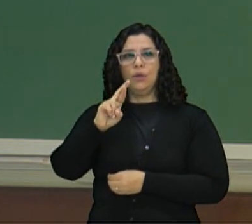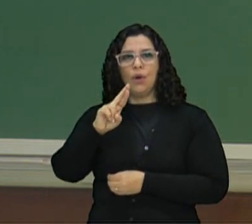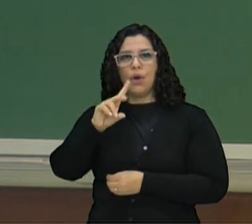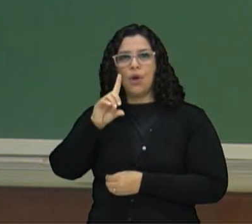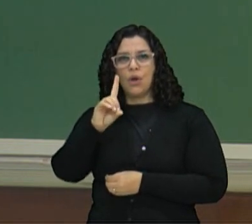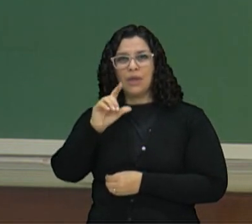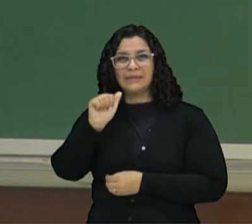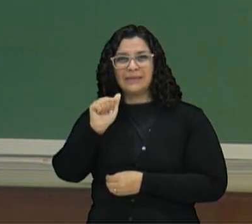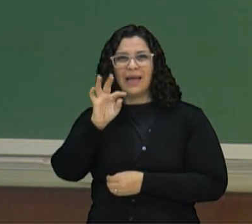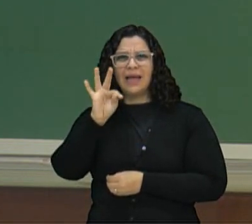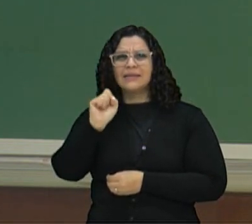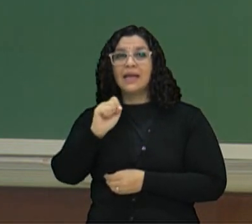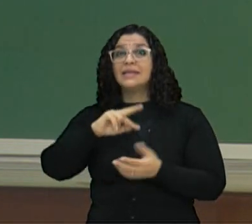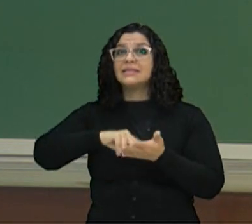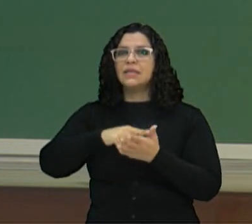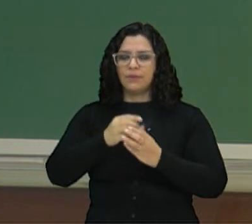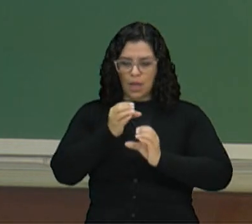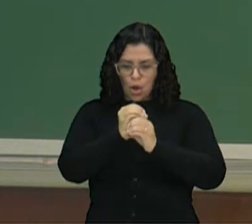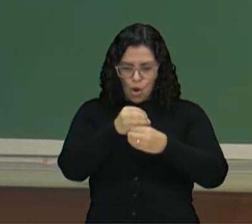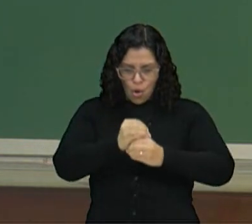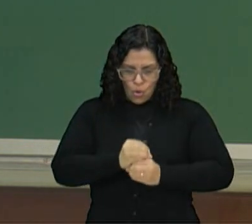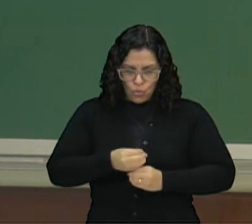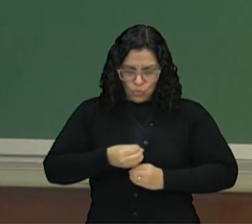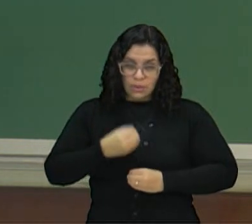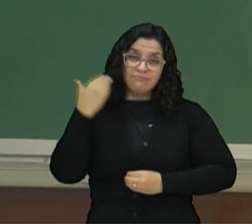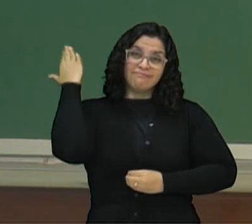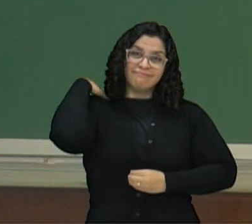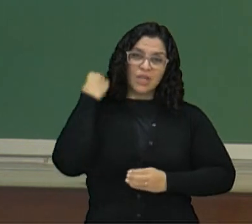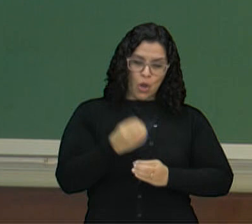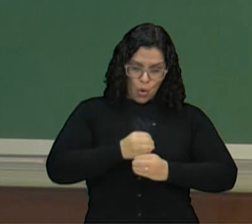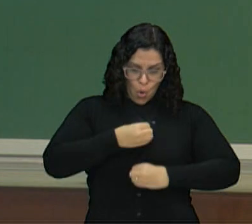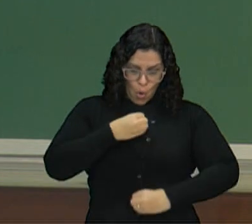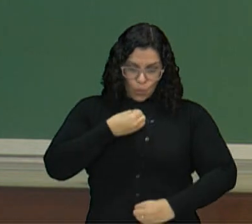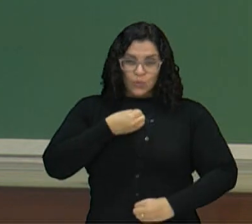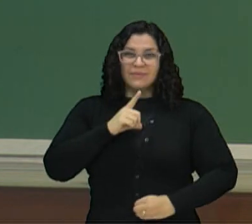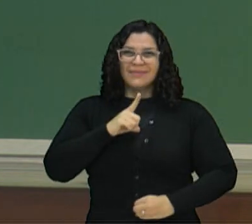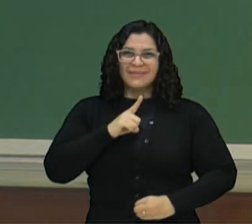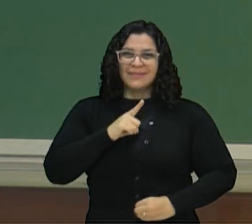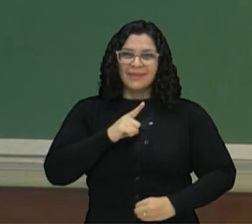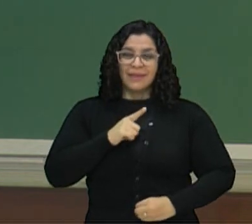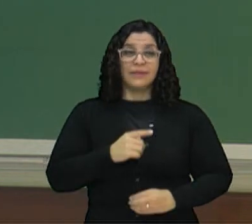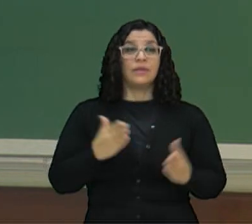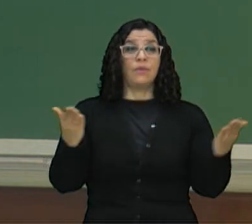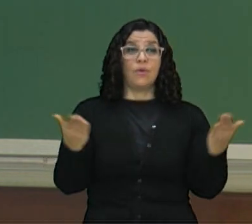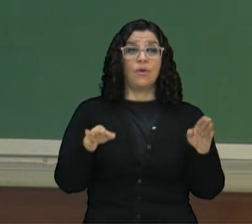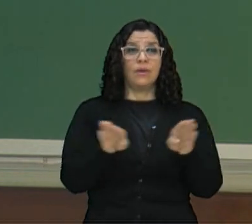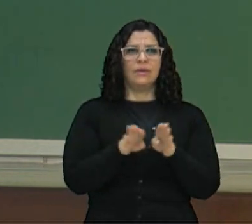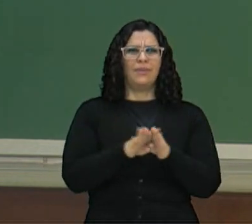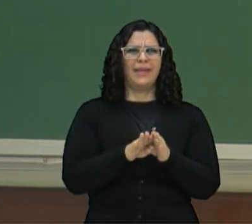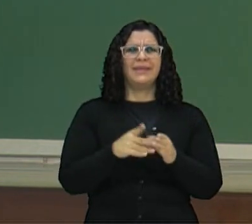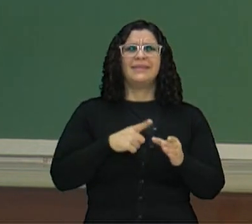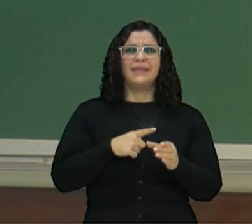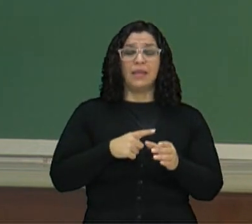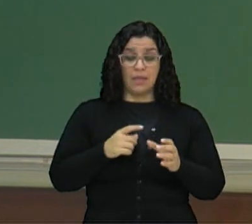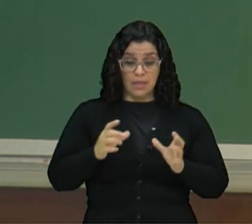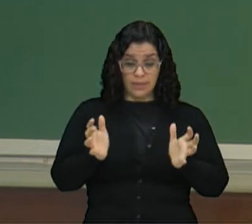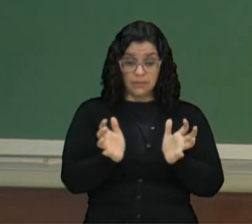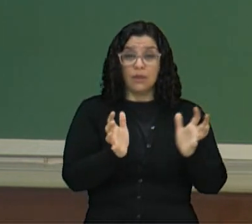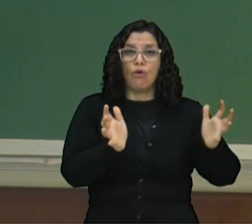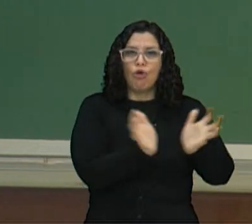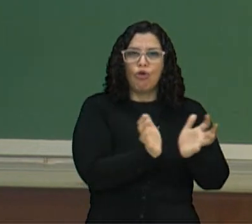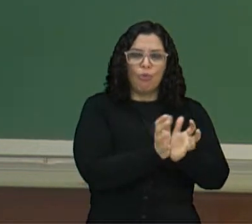possuem coluna vertebral. Dentro do filo dos cordados existem várias